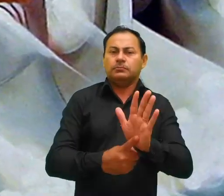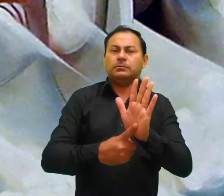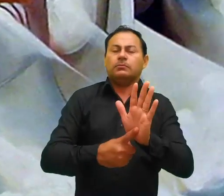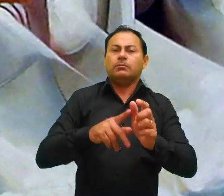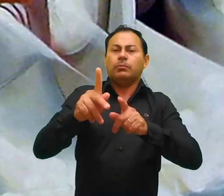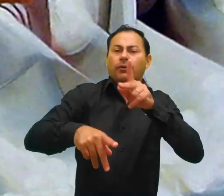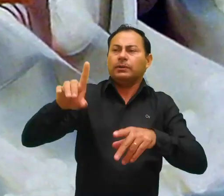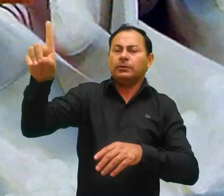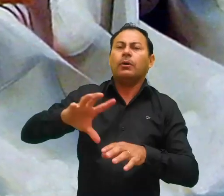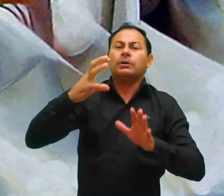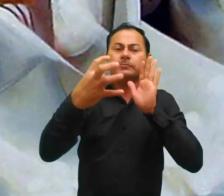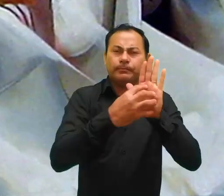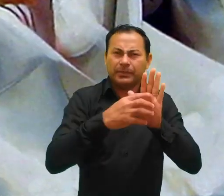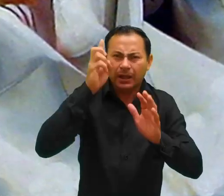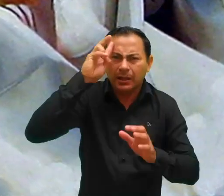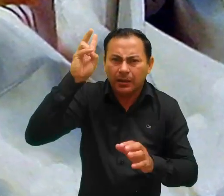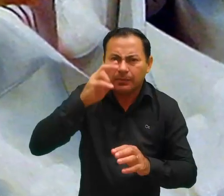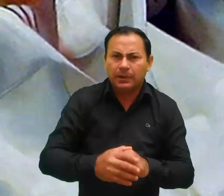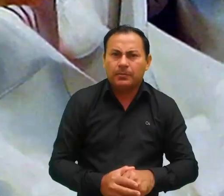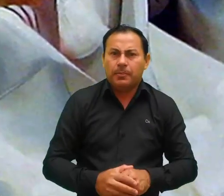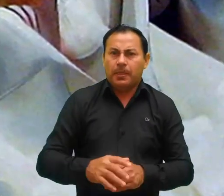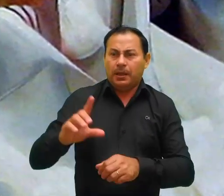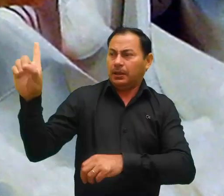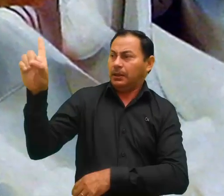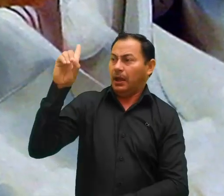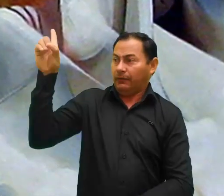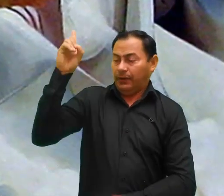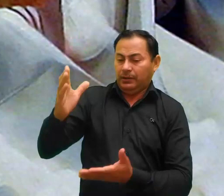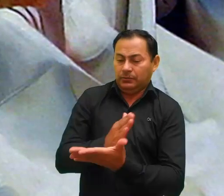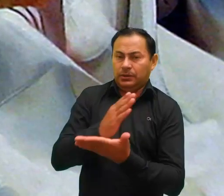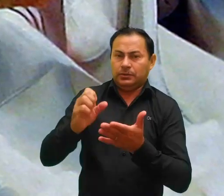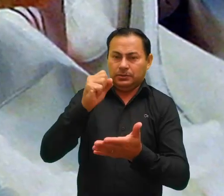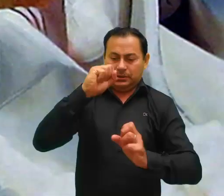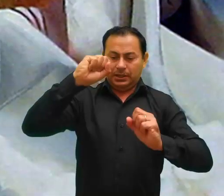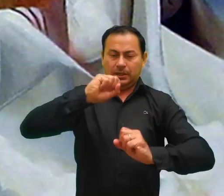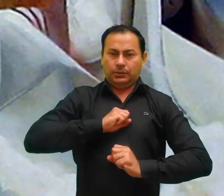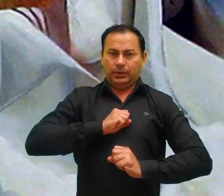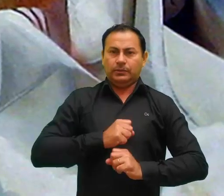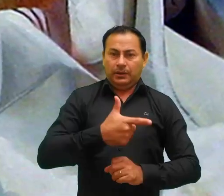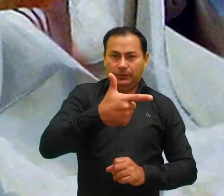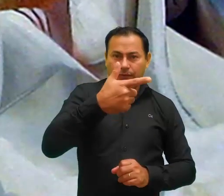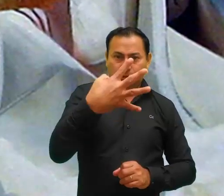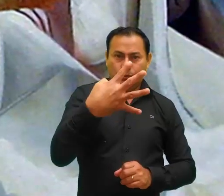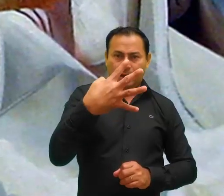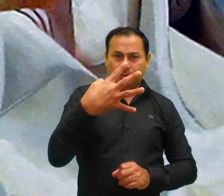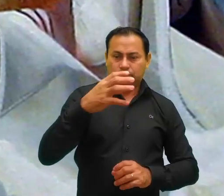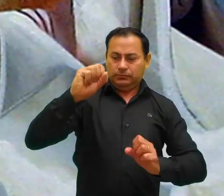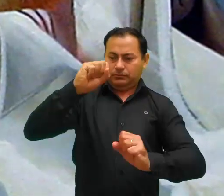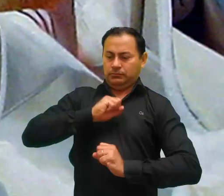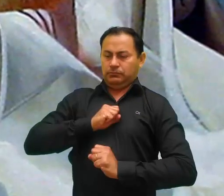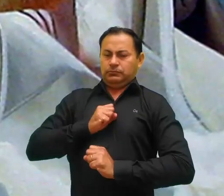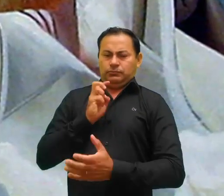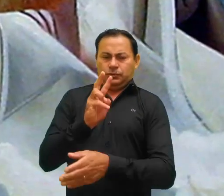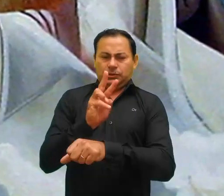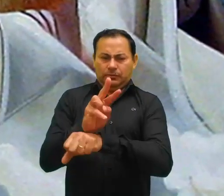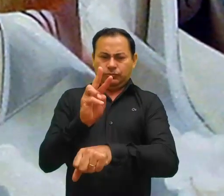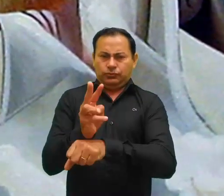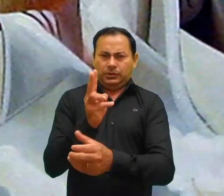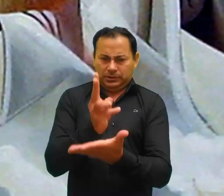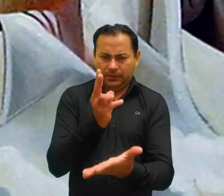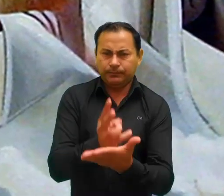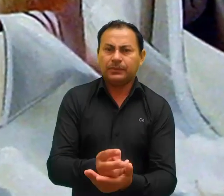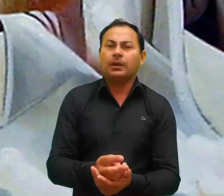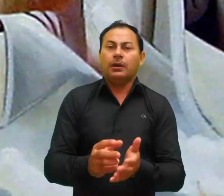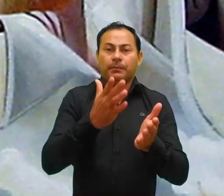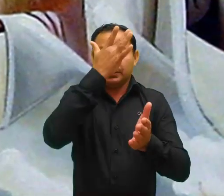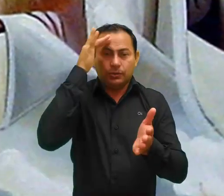Temos aqui outro símbolo bíblico. Você está lembrado que Davi dividiu o sacerdócio de forma que sempre havia 24 sacerdotes de plantão?